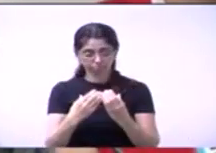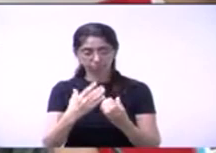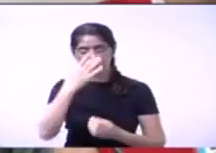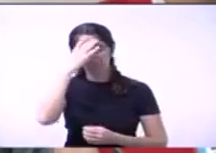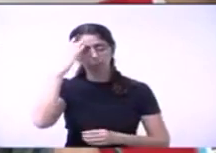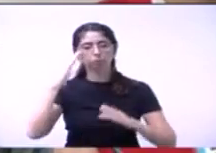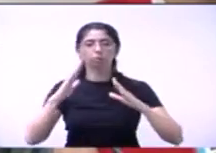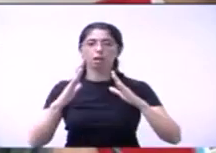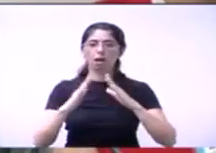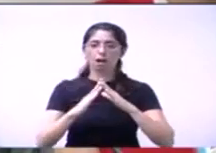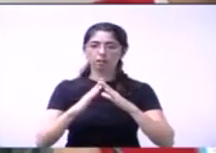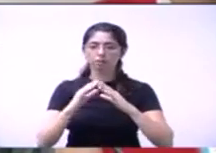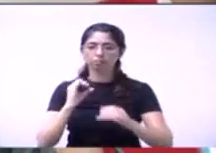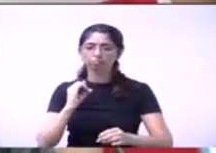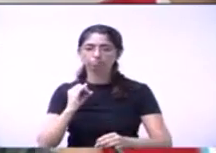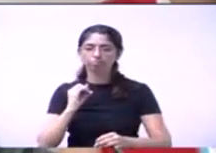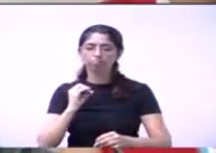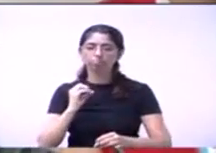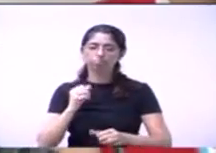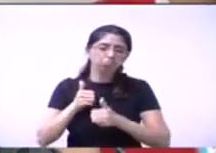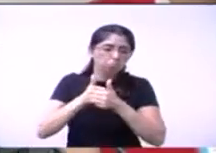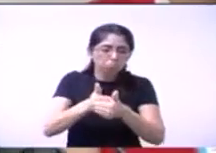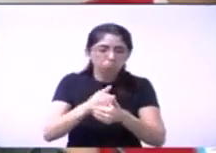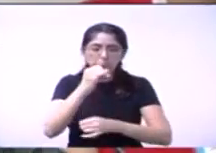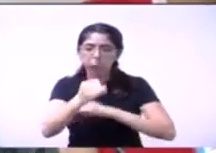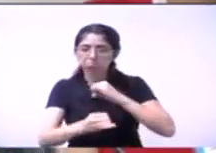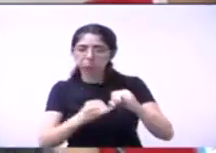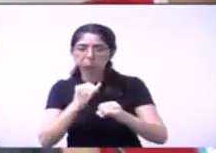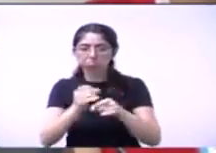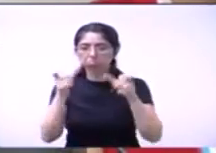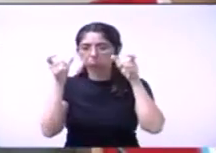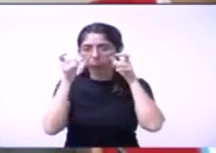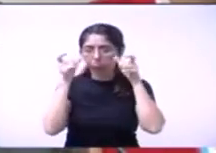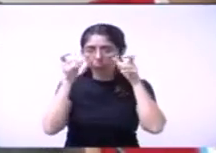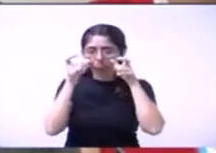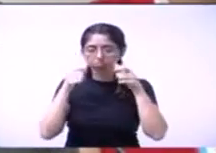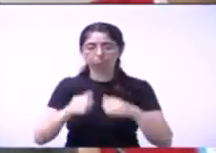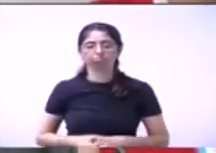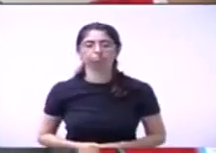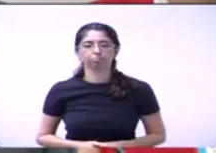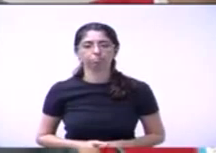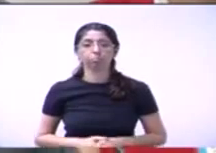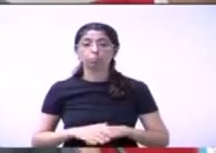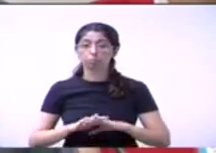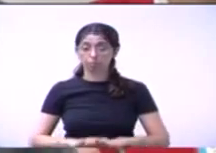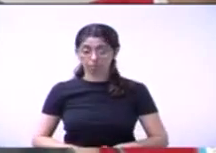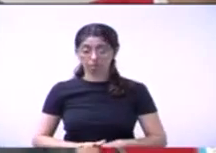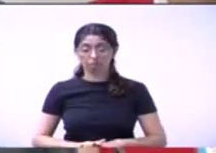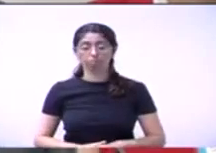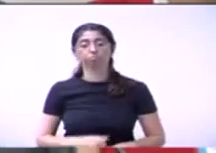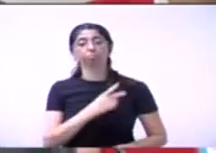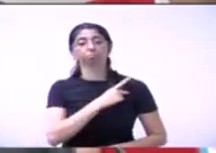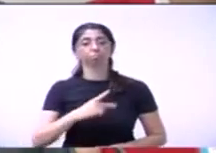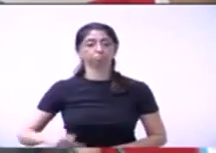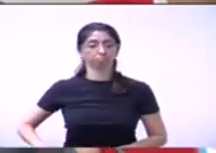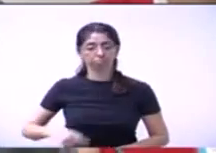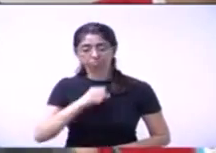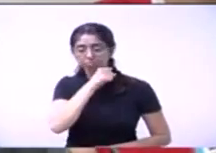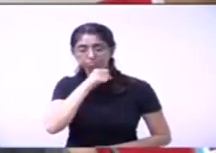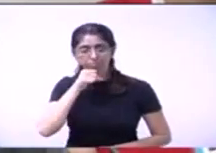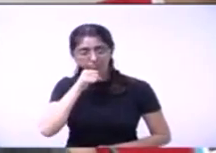nos assiste em tempo real pela internet. Senhor presidente, essa noite venho a esta tribuna